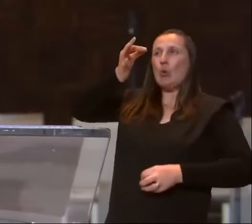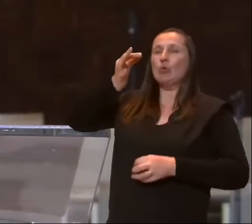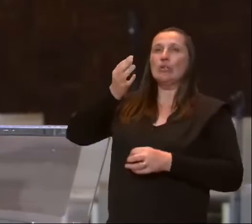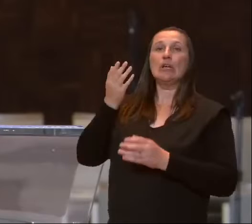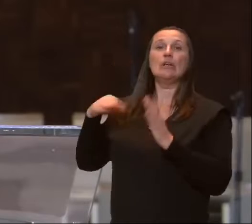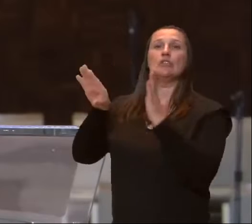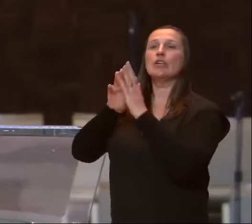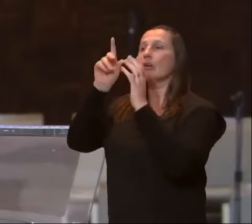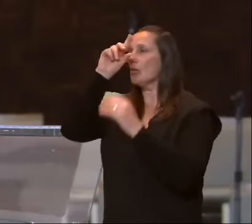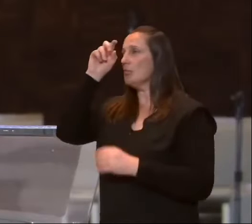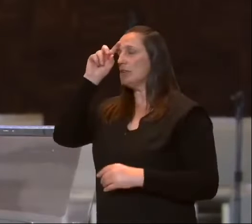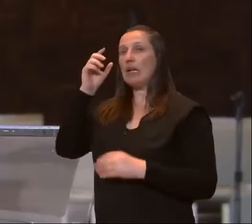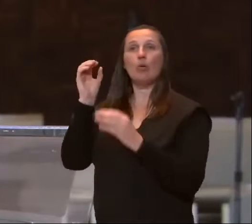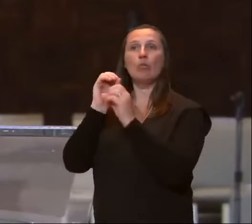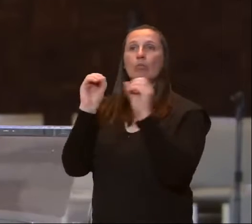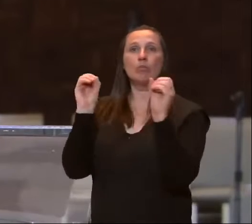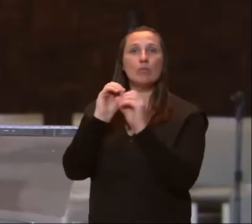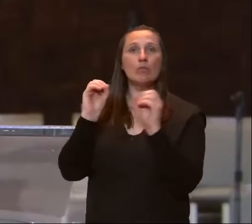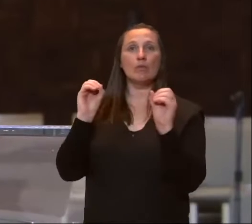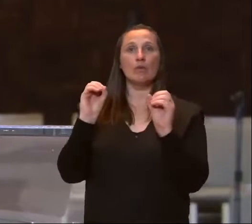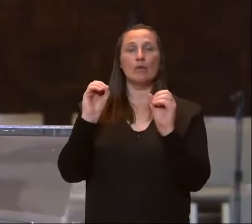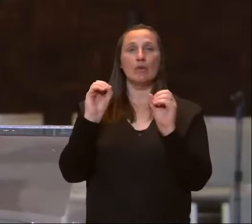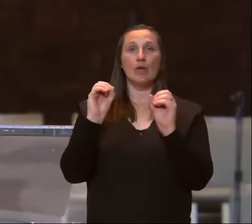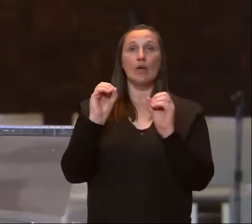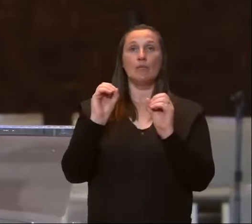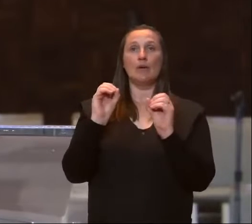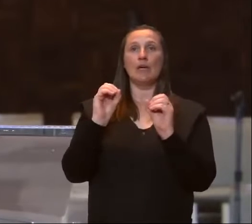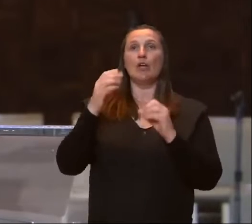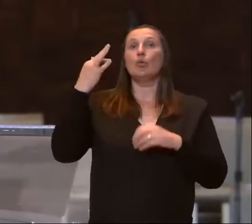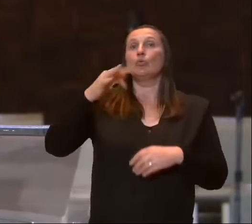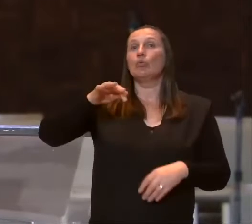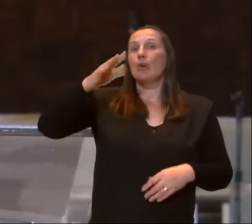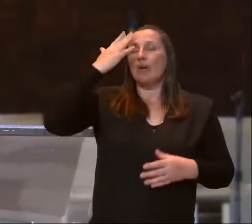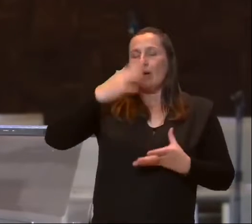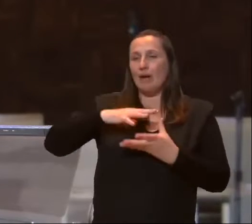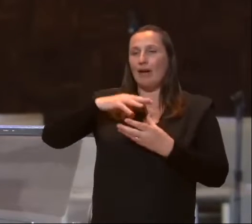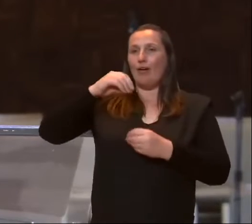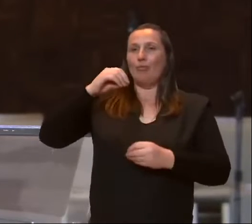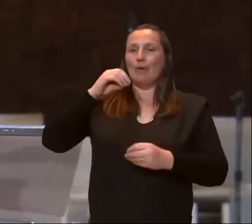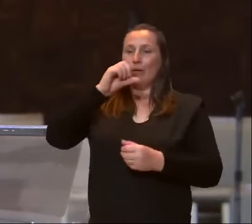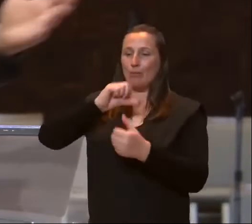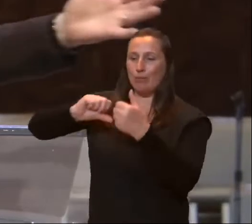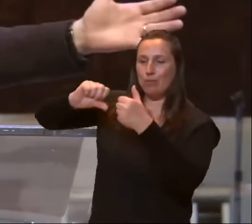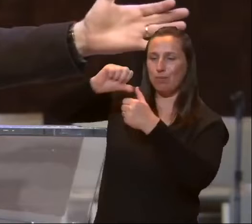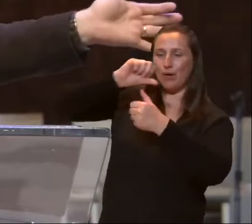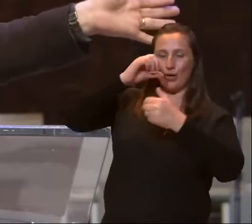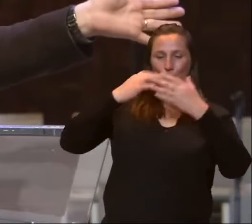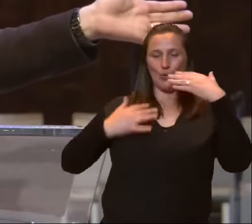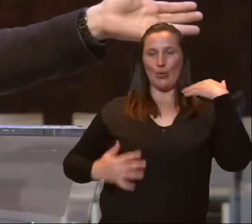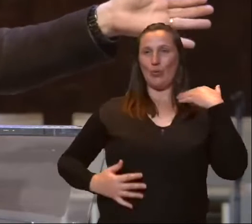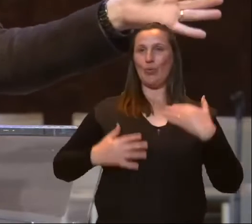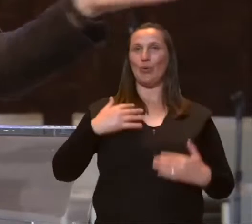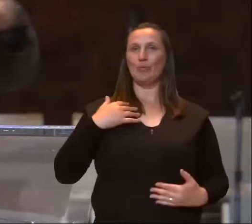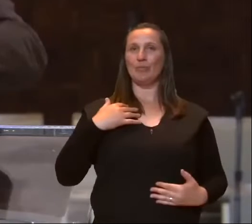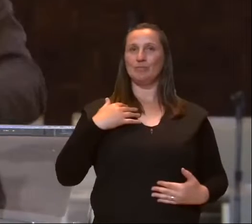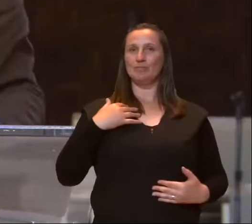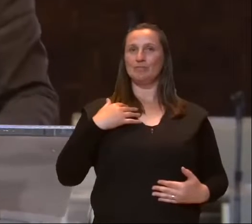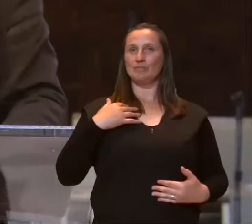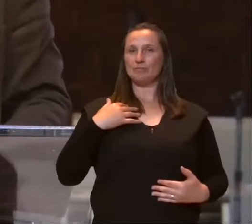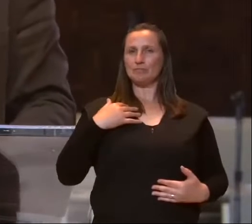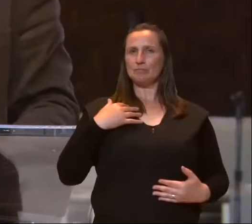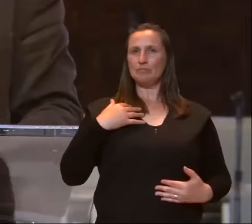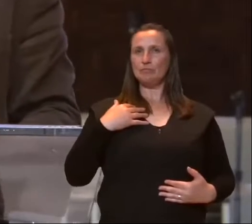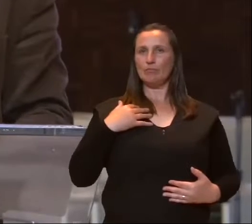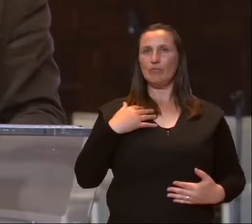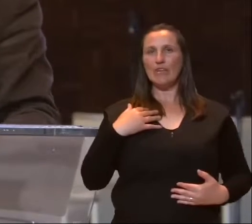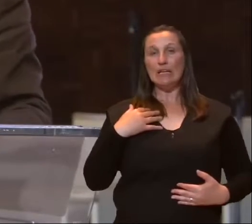não é nada. De alguma maneira a dor da alma se transformou na dor do corpo. Ele fala, um abismo chama outro